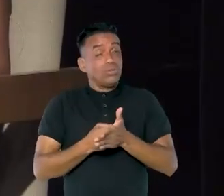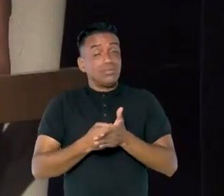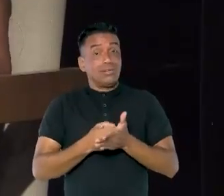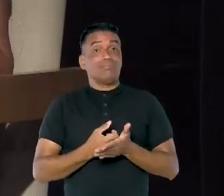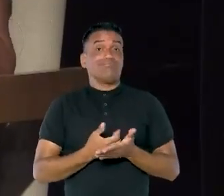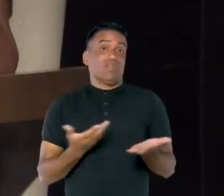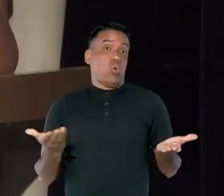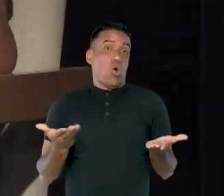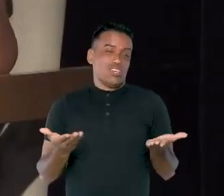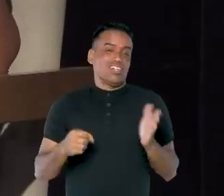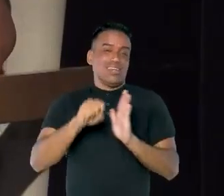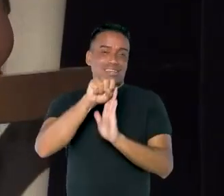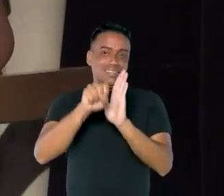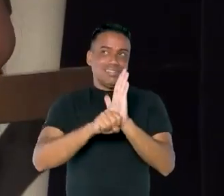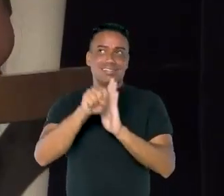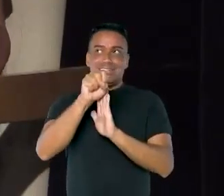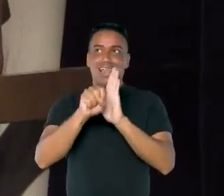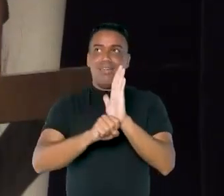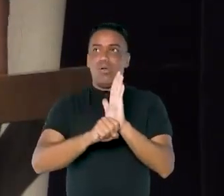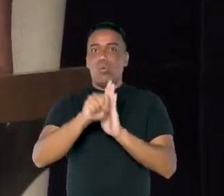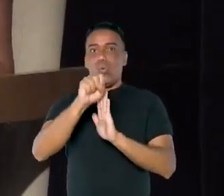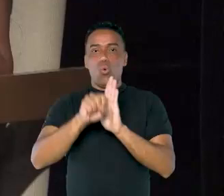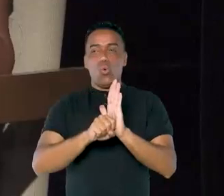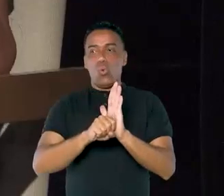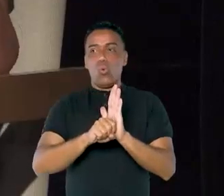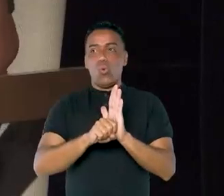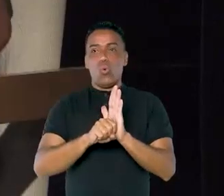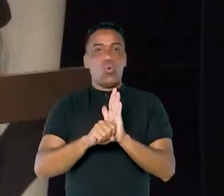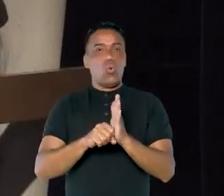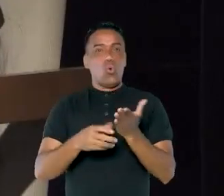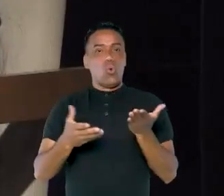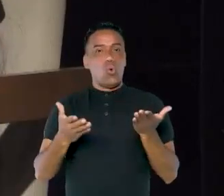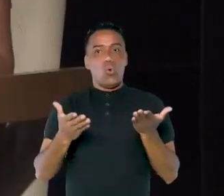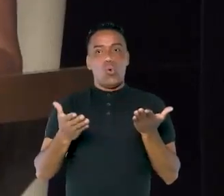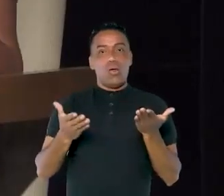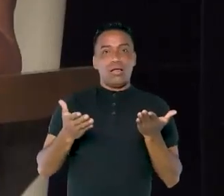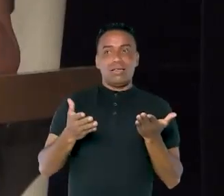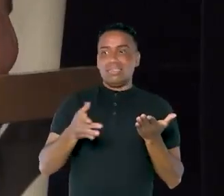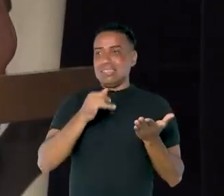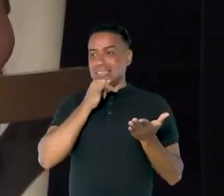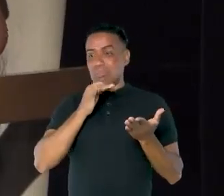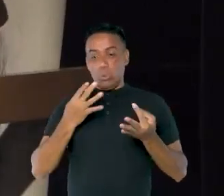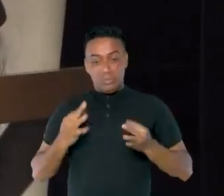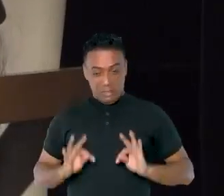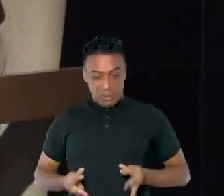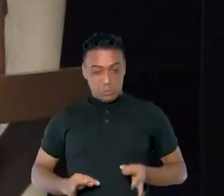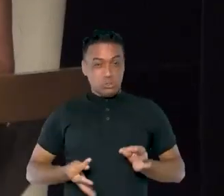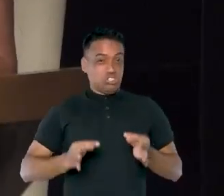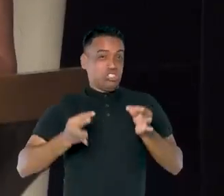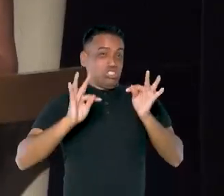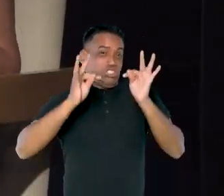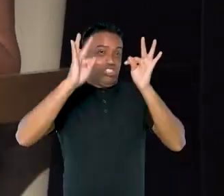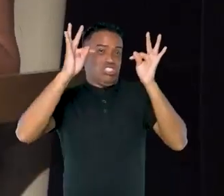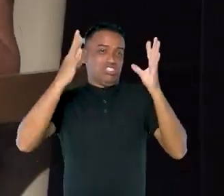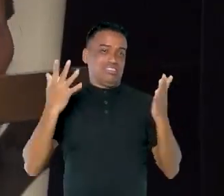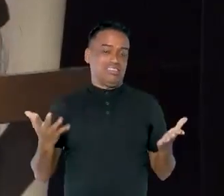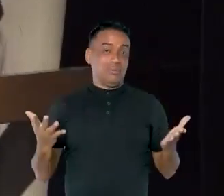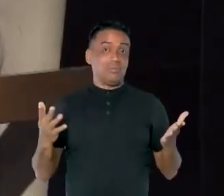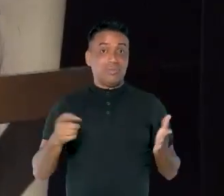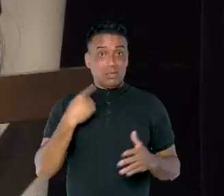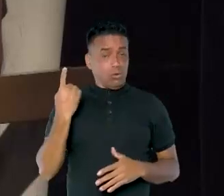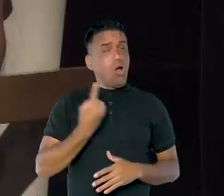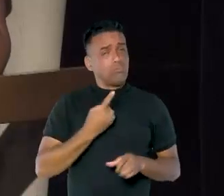século que eles falam, né, um século da modernidade, um século de tecnologia, né, mas a gente